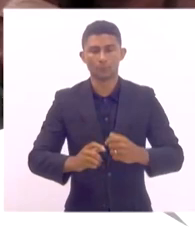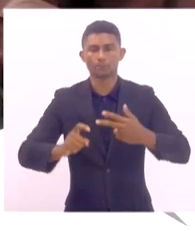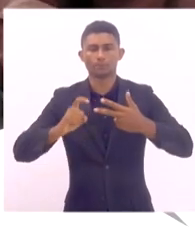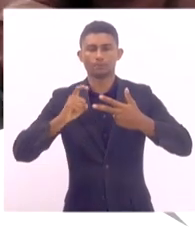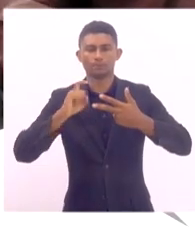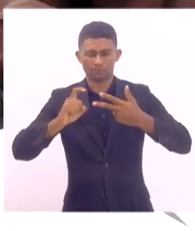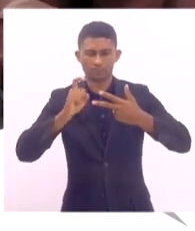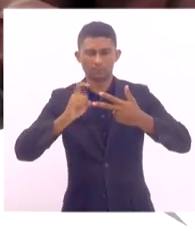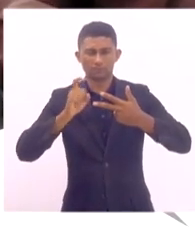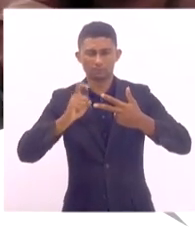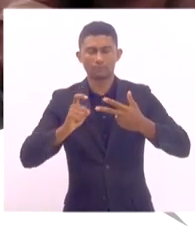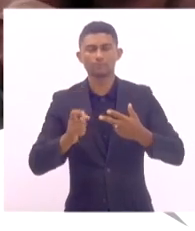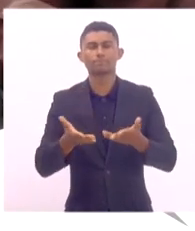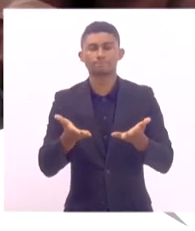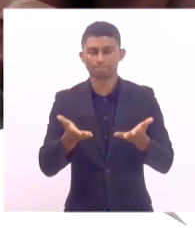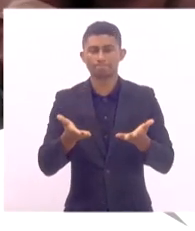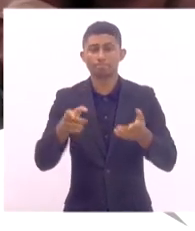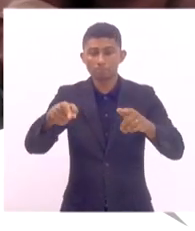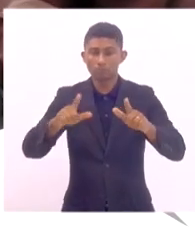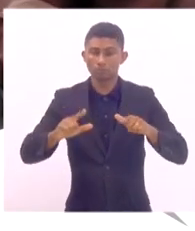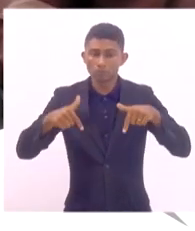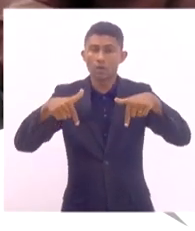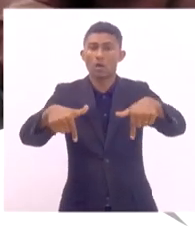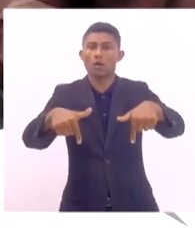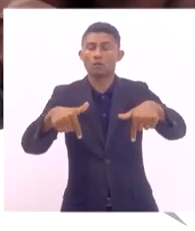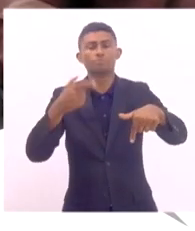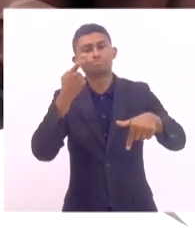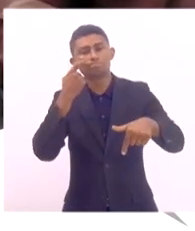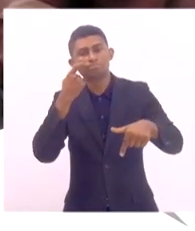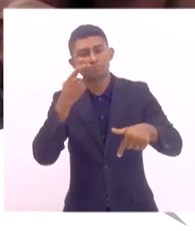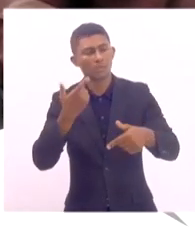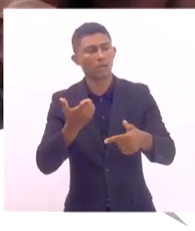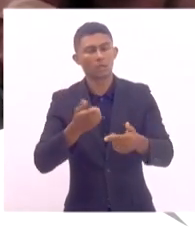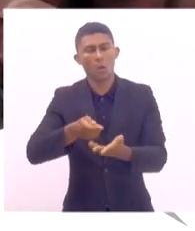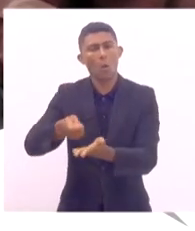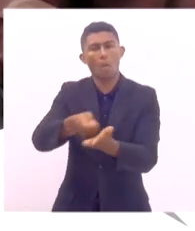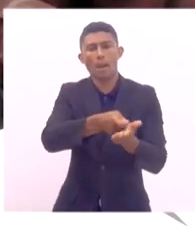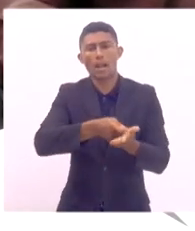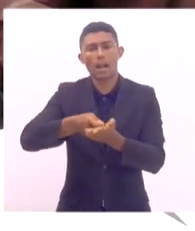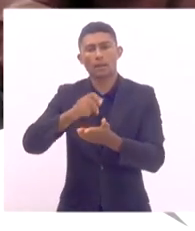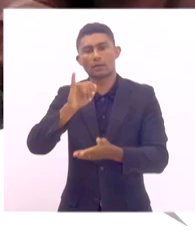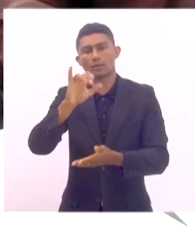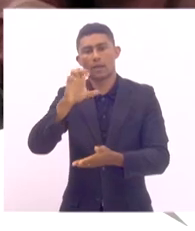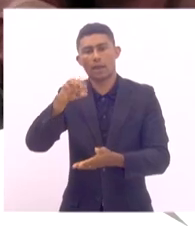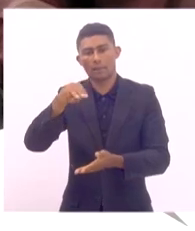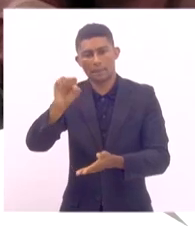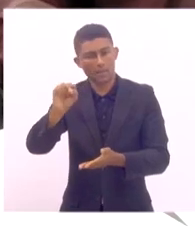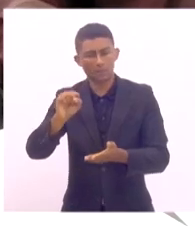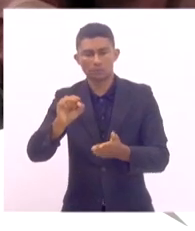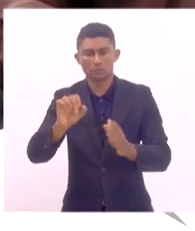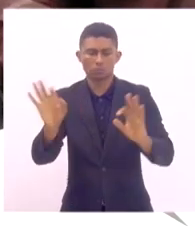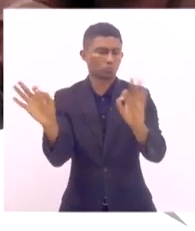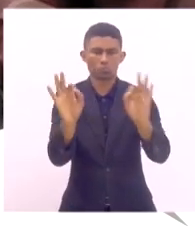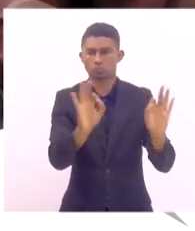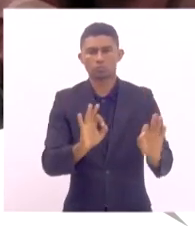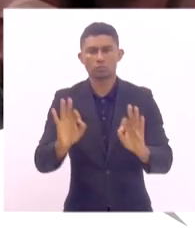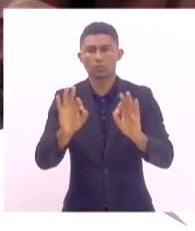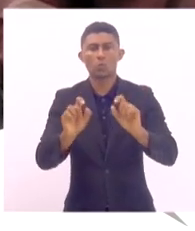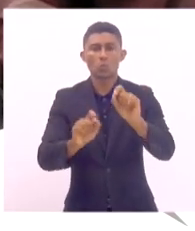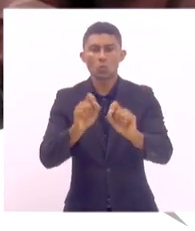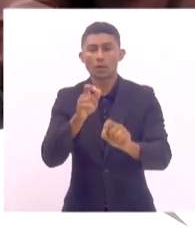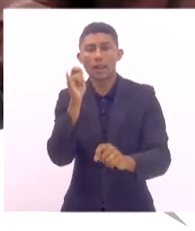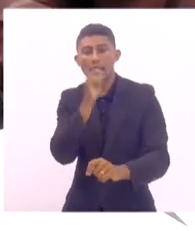Executivo providencie os atos necessários à concessão da isenção de cobrança de ICMS no fornecimento de energia